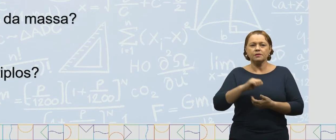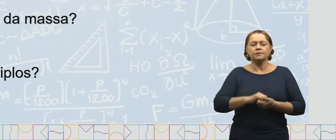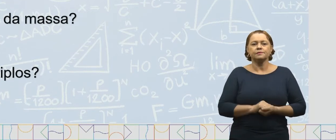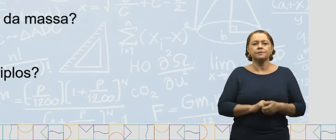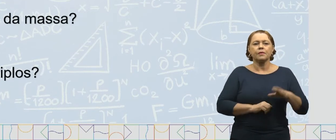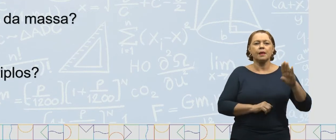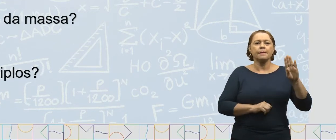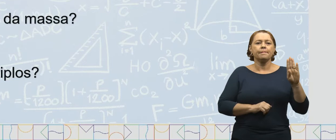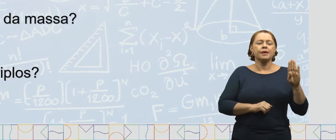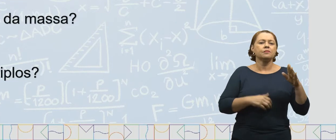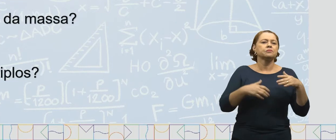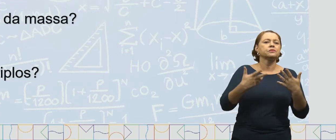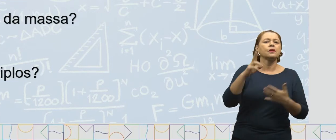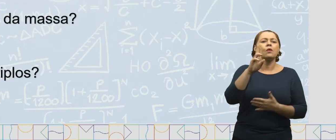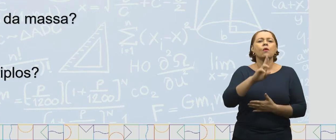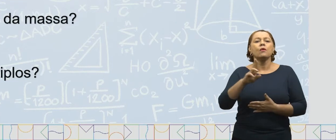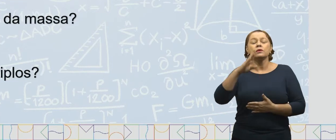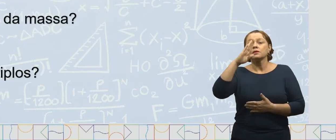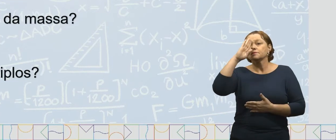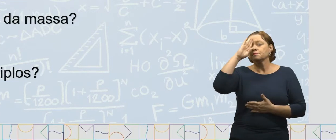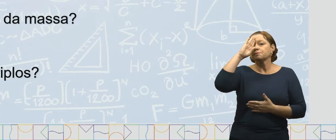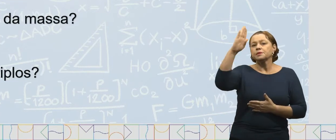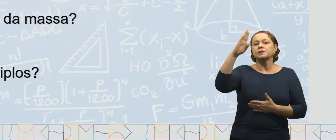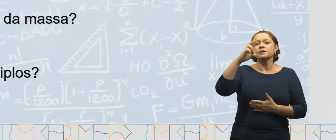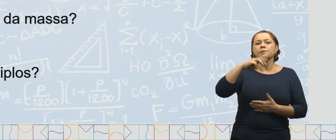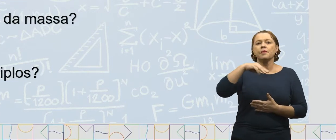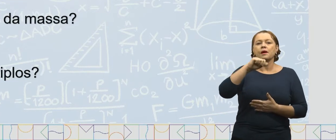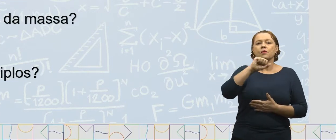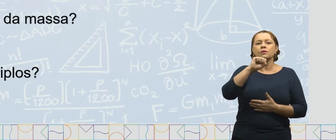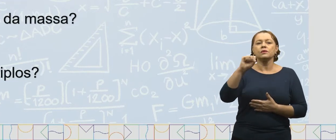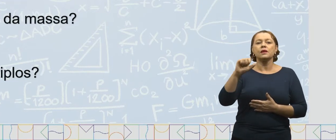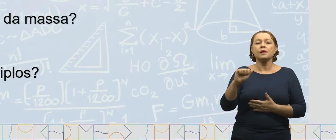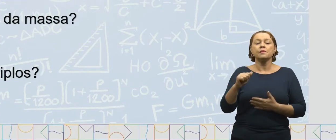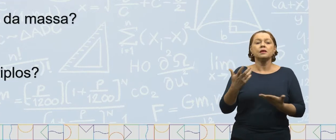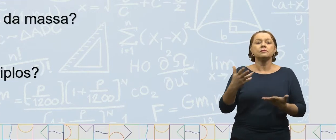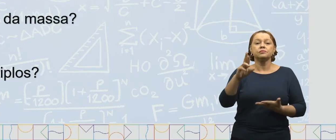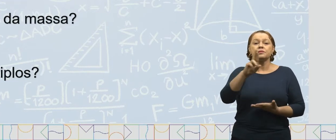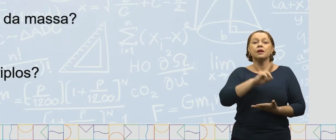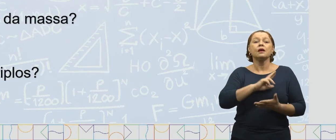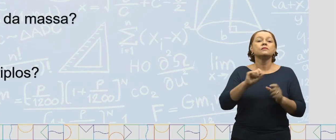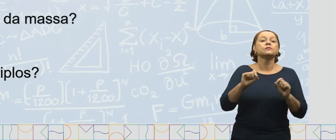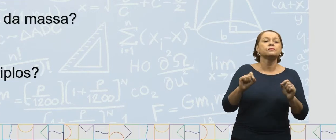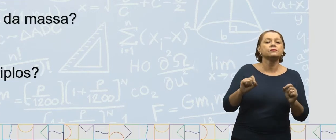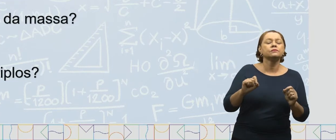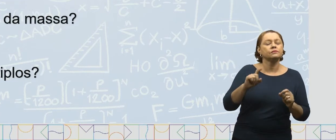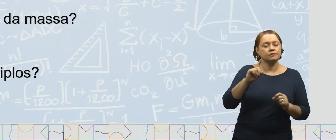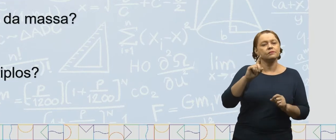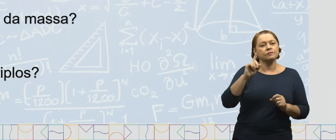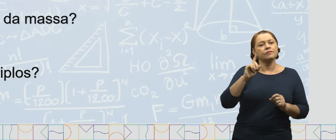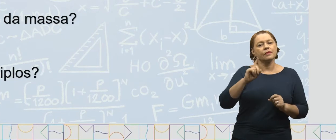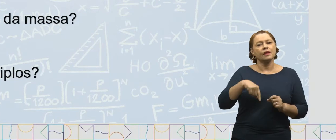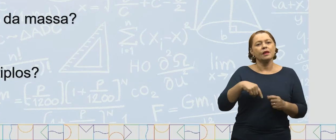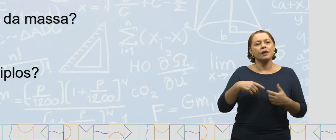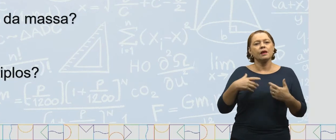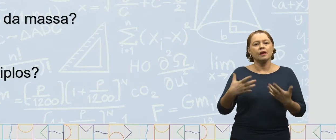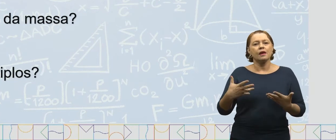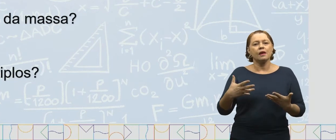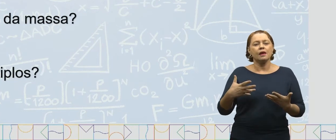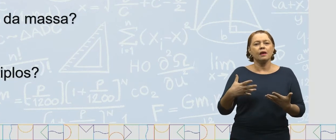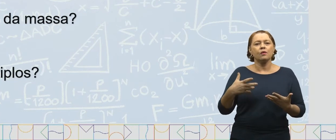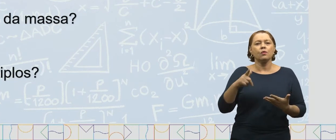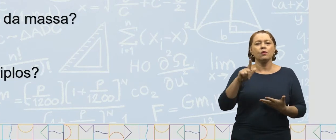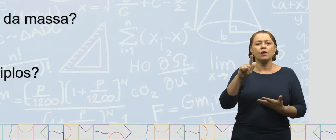B. Qual a unidade principal da massa? A resposta é: a principal unidade da